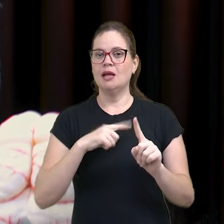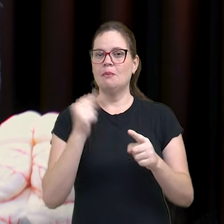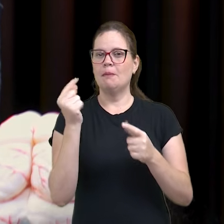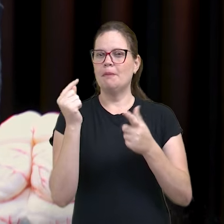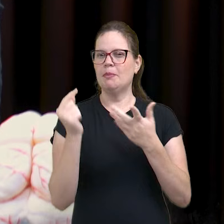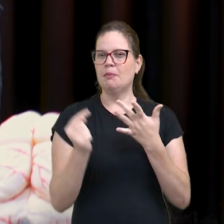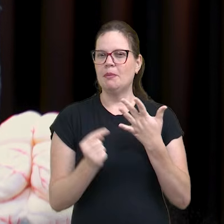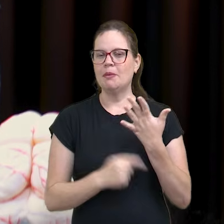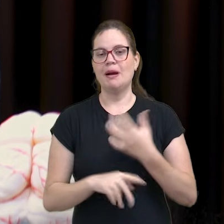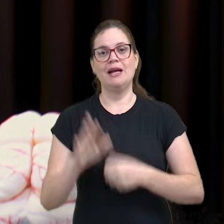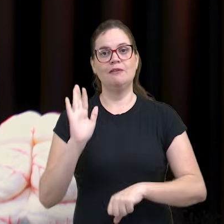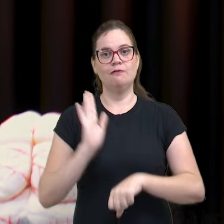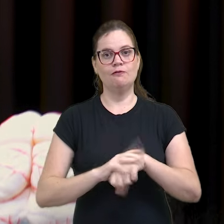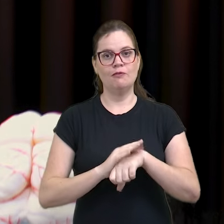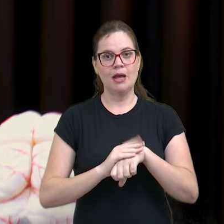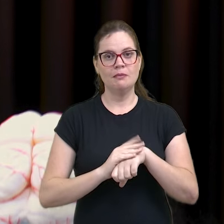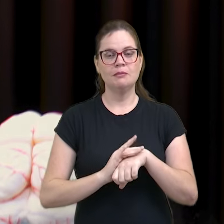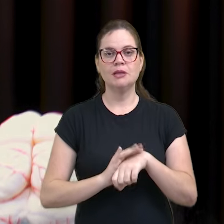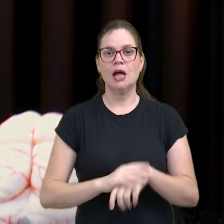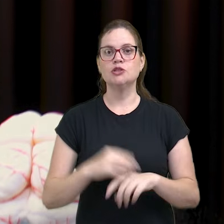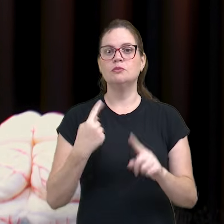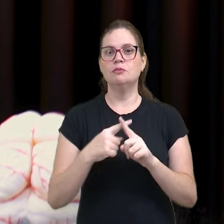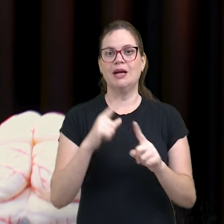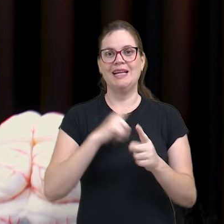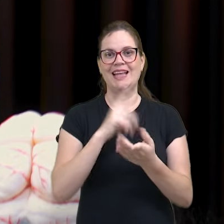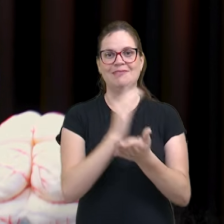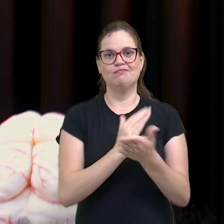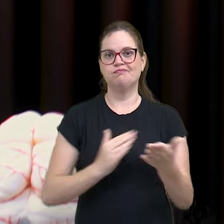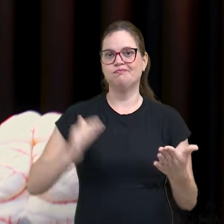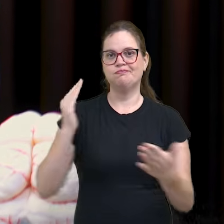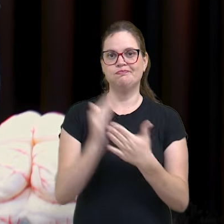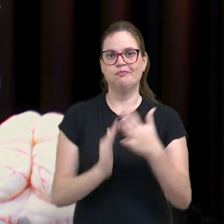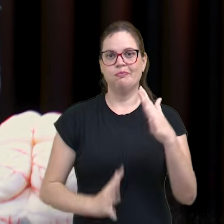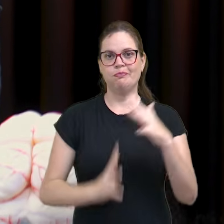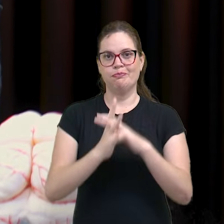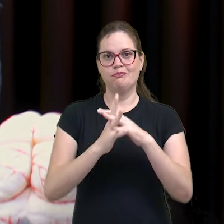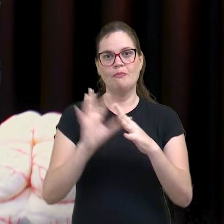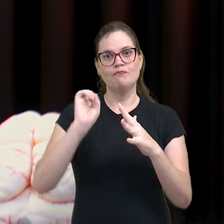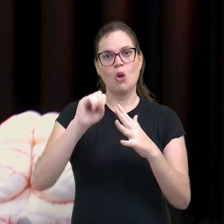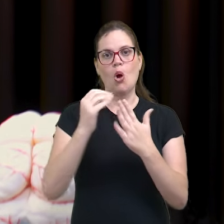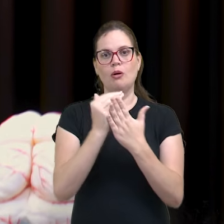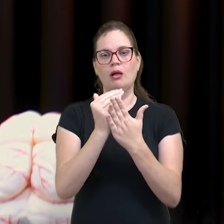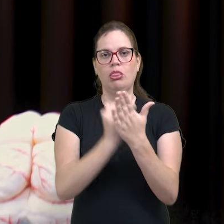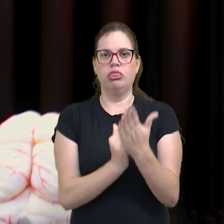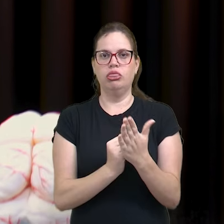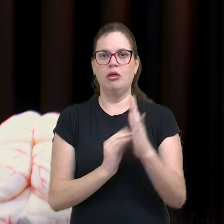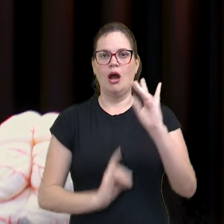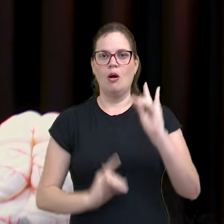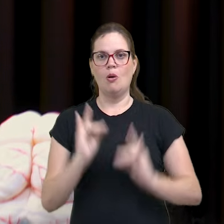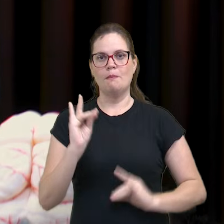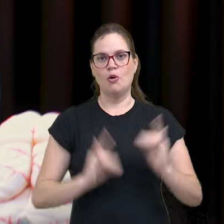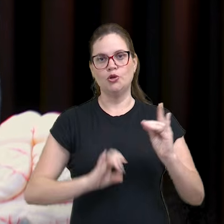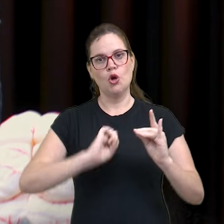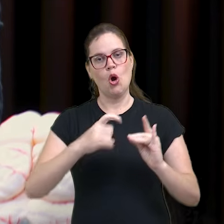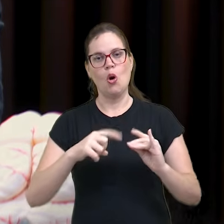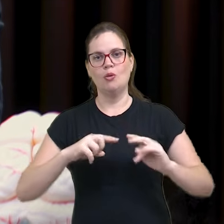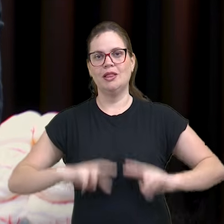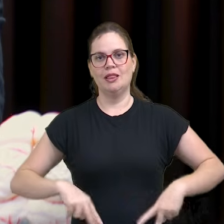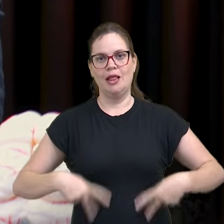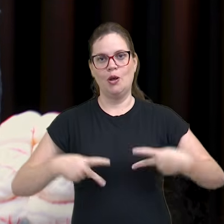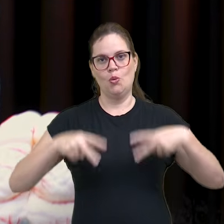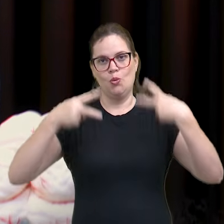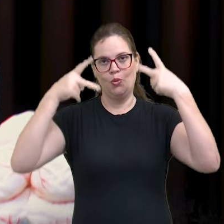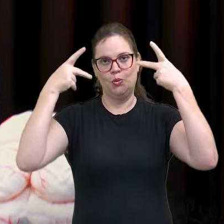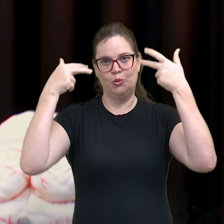médica, mas nós temos muitas enfermidades que elas são ocasionadas ou pelo excesso ou pela falta de